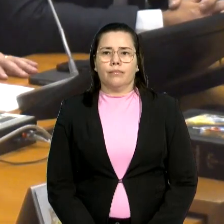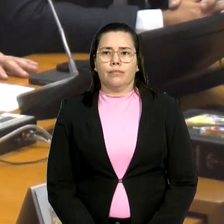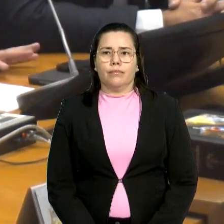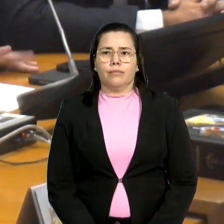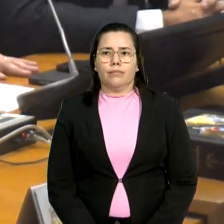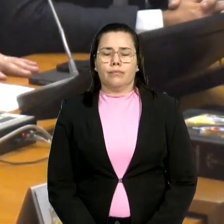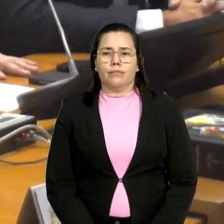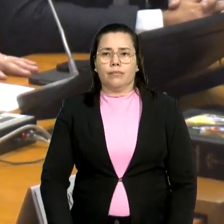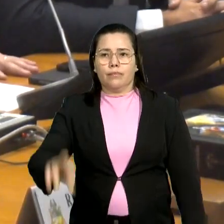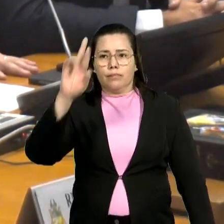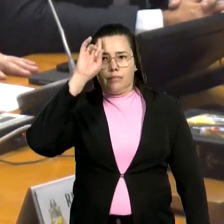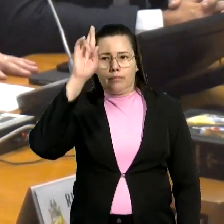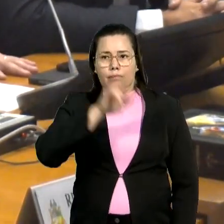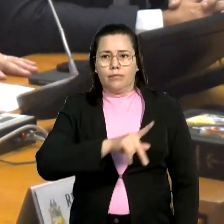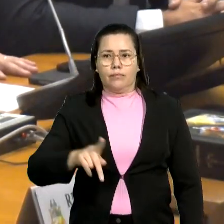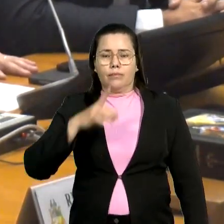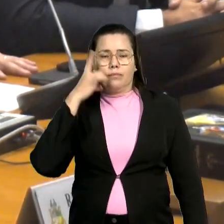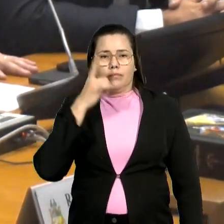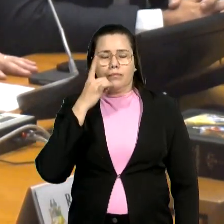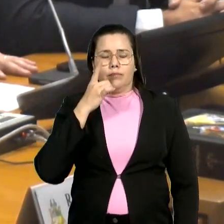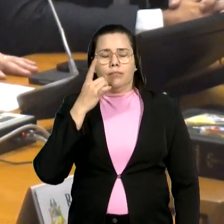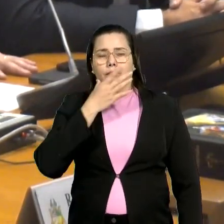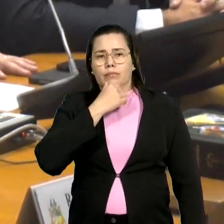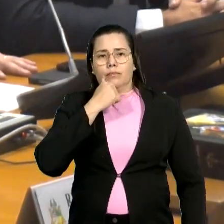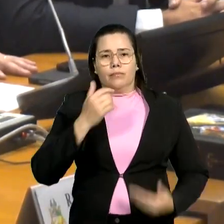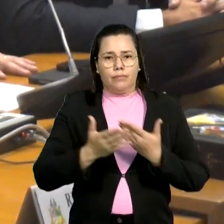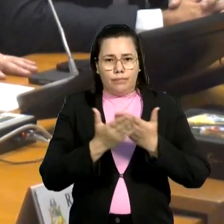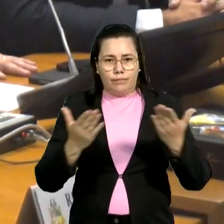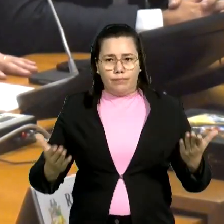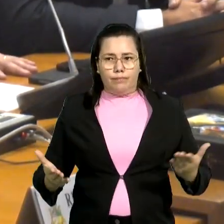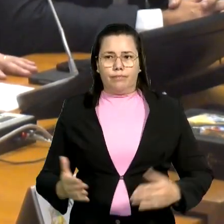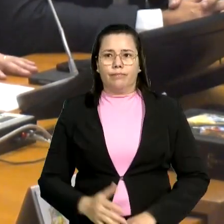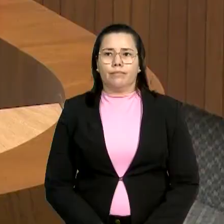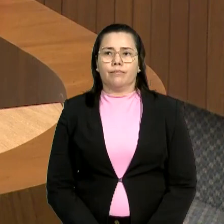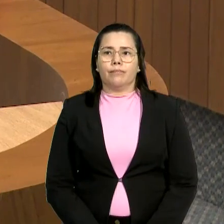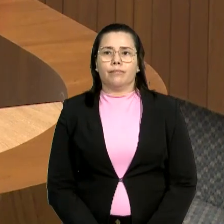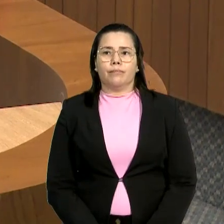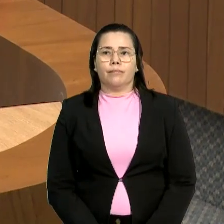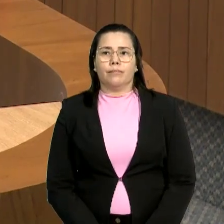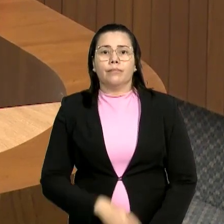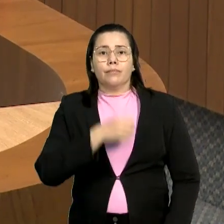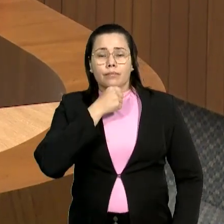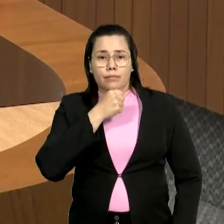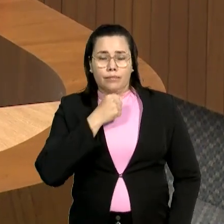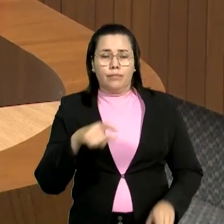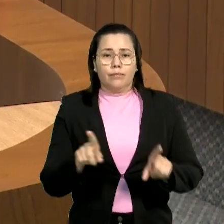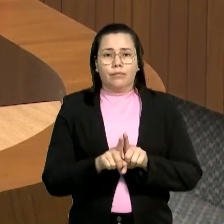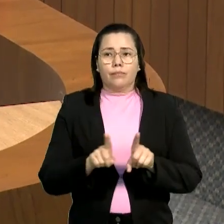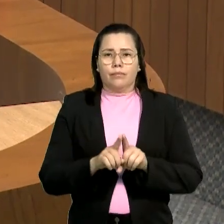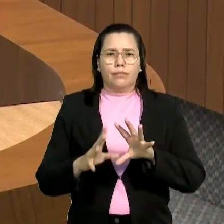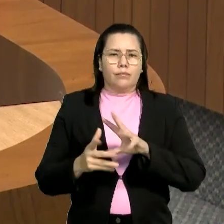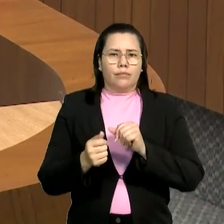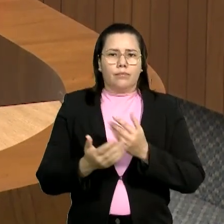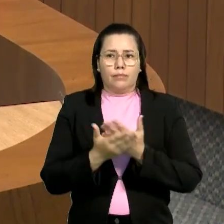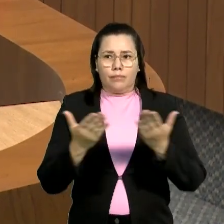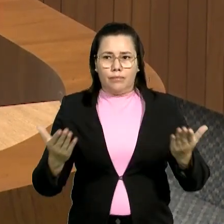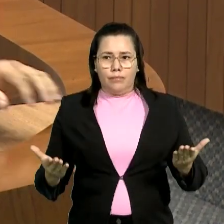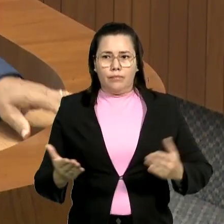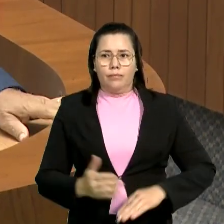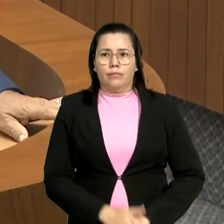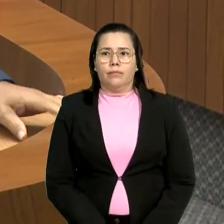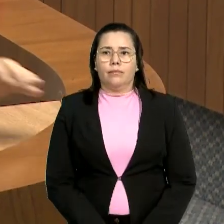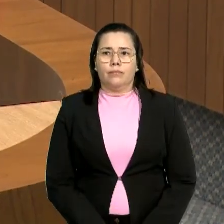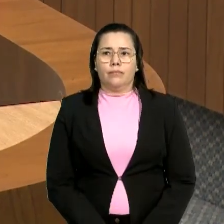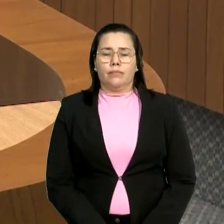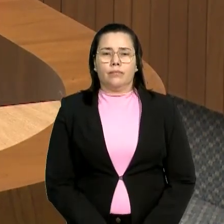Senhor presidente, seus deputados, deputadas, imprensa, a todos que nos assistem pela TV Assembleia,